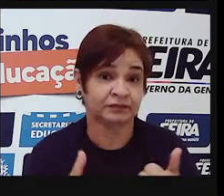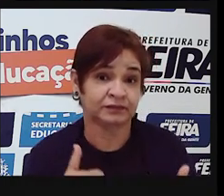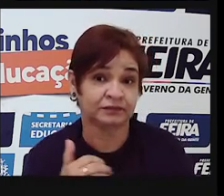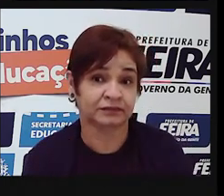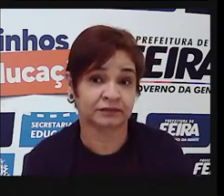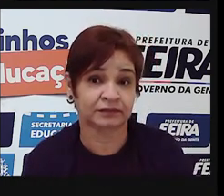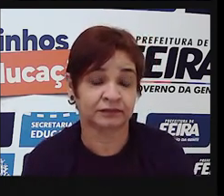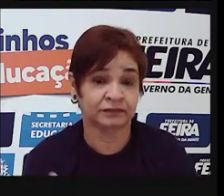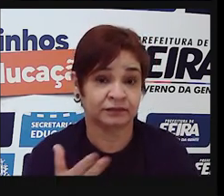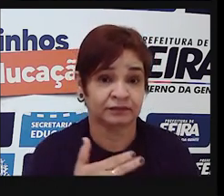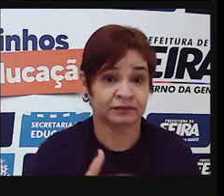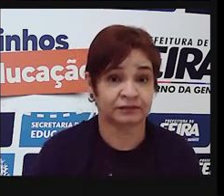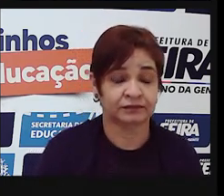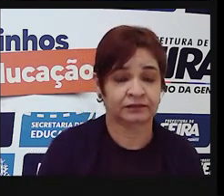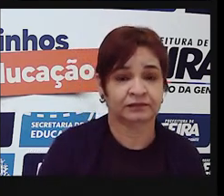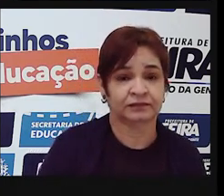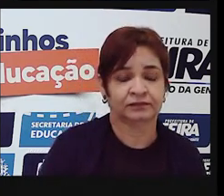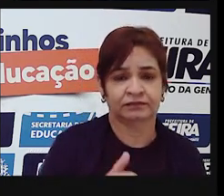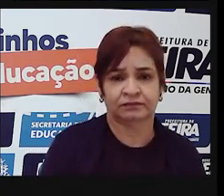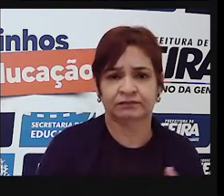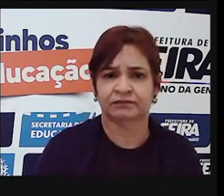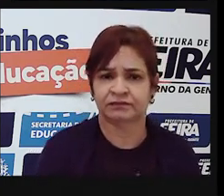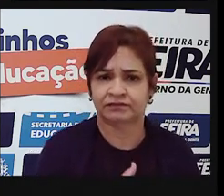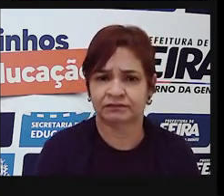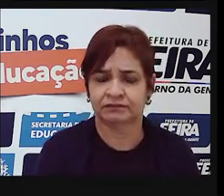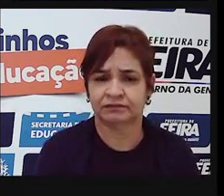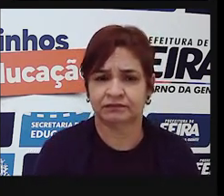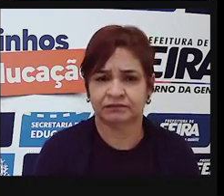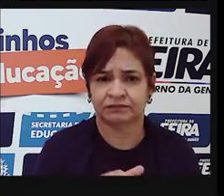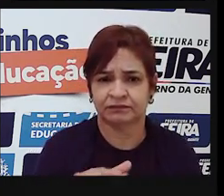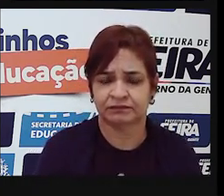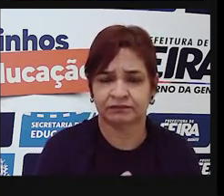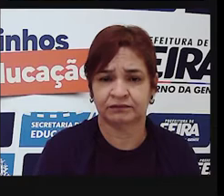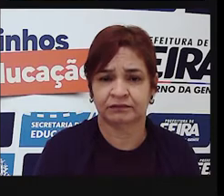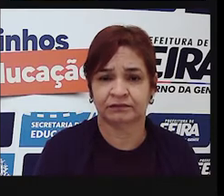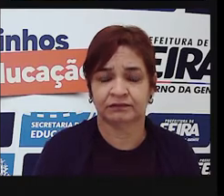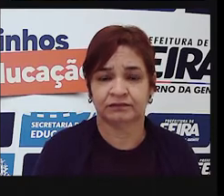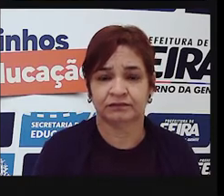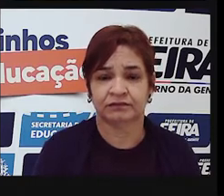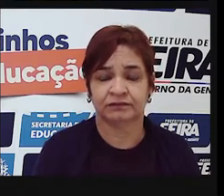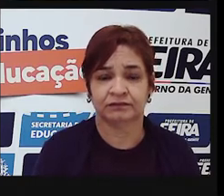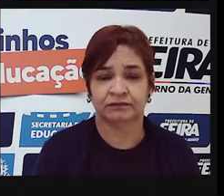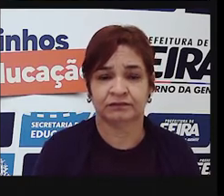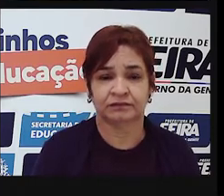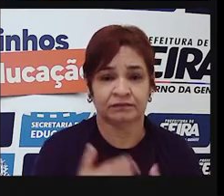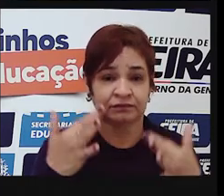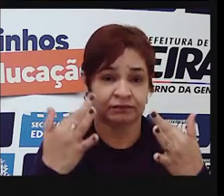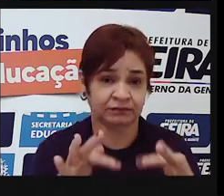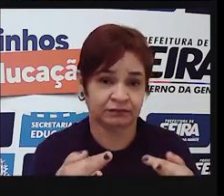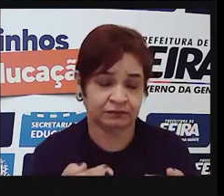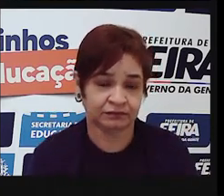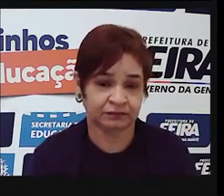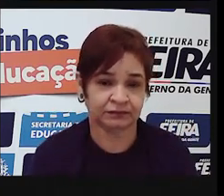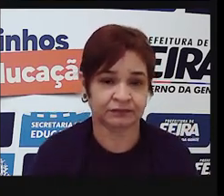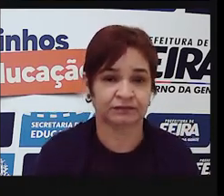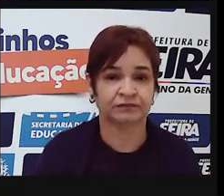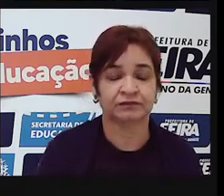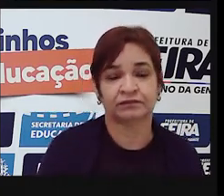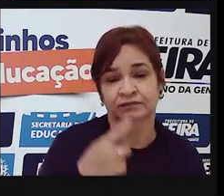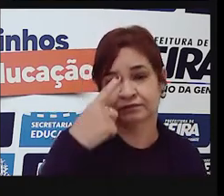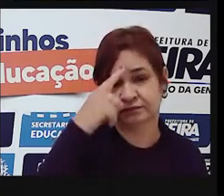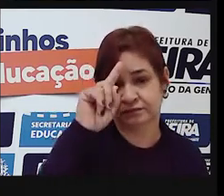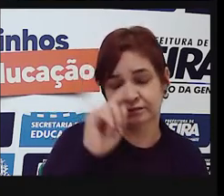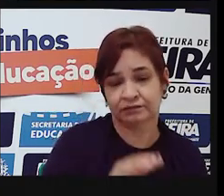arte digital, porque com a invenção dos aparelhos eletrônicos, eles também